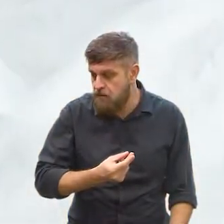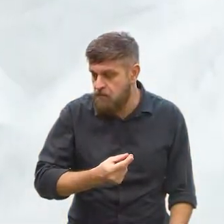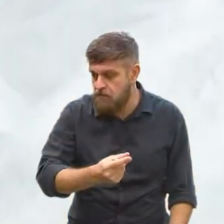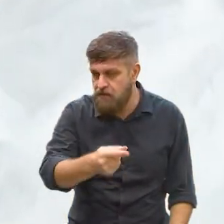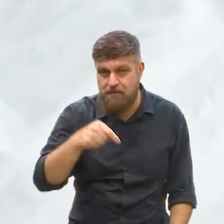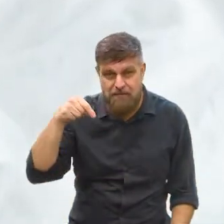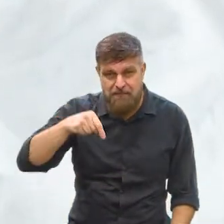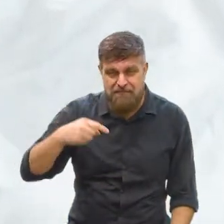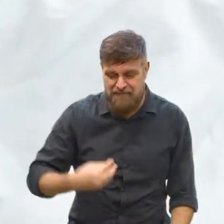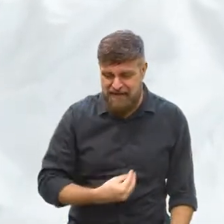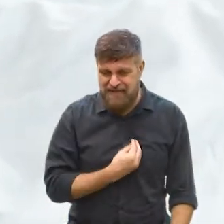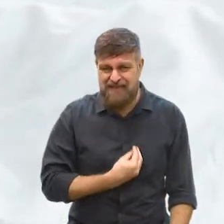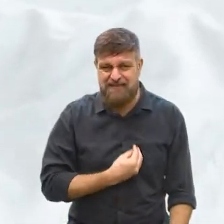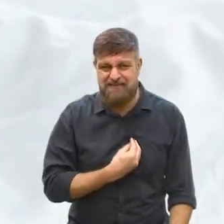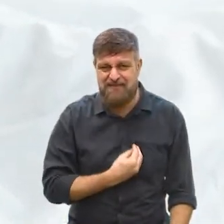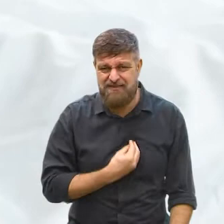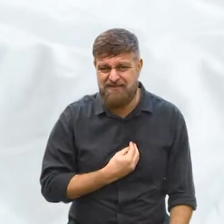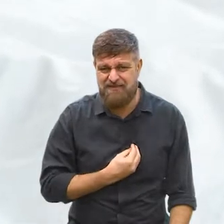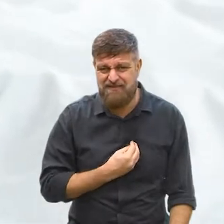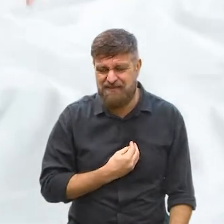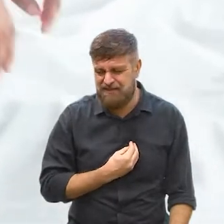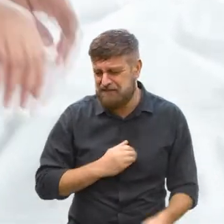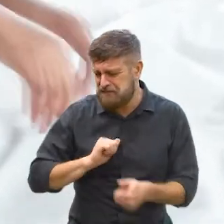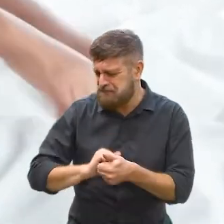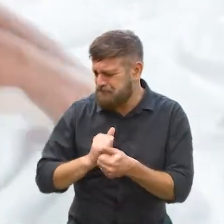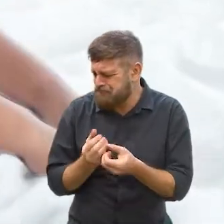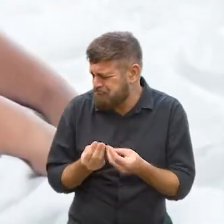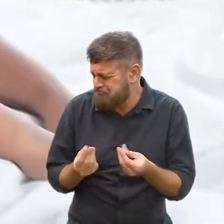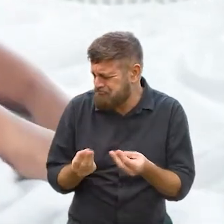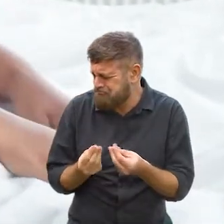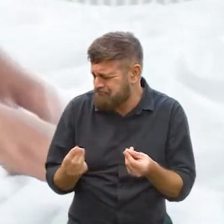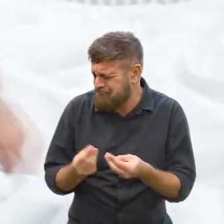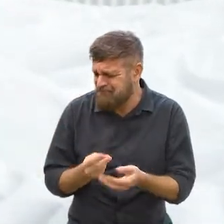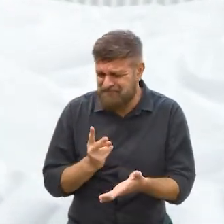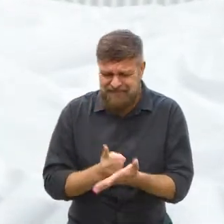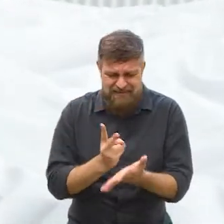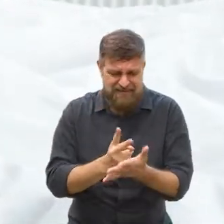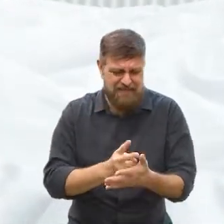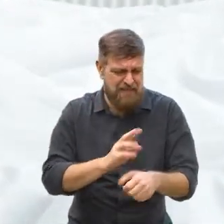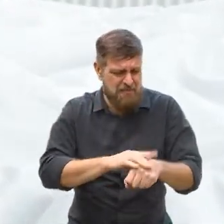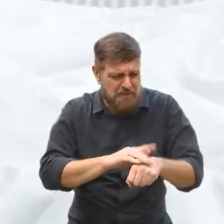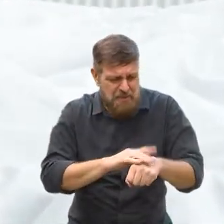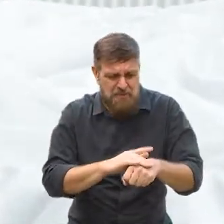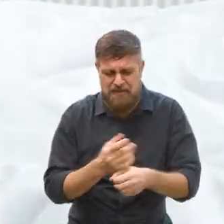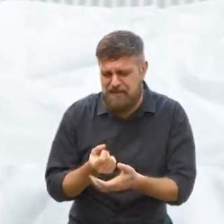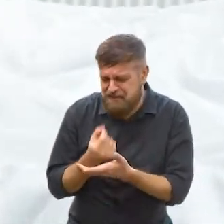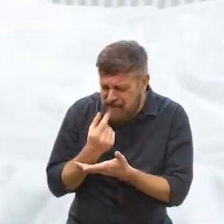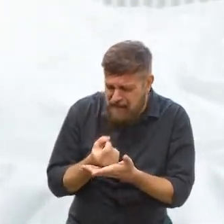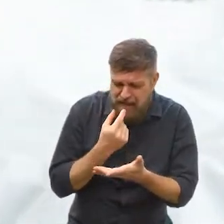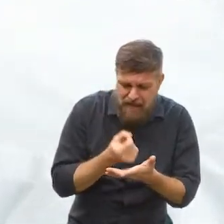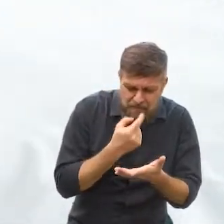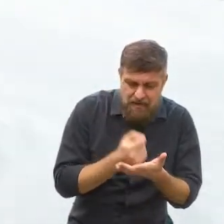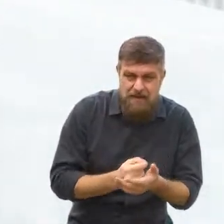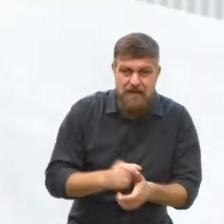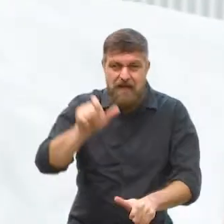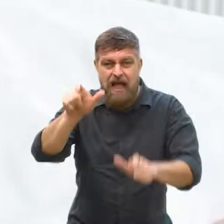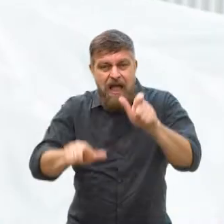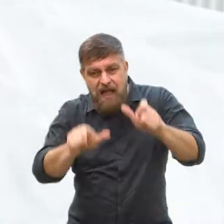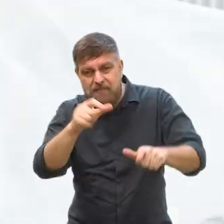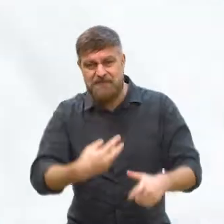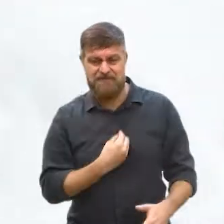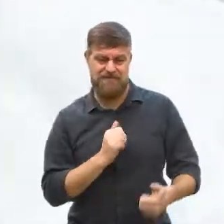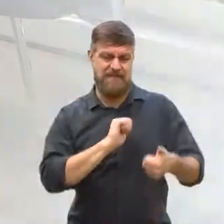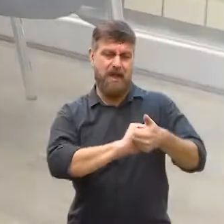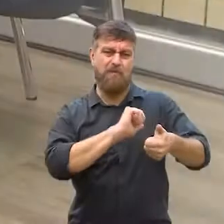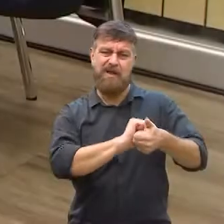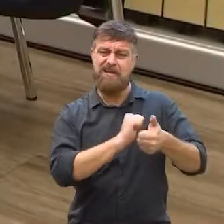viver de uma maneira ruim. Muitas dores, muitas doenças, muitos remédios, muito custo, a família também. Ninguém quer viver assim, todo mundo quer qualidade de vida, não é, Então ele vai